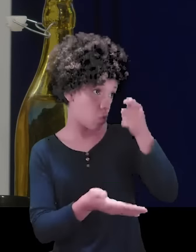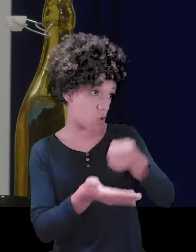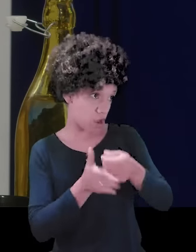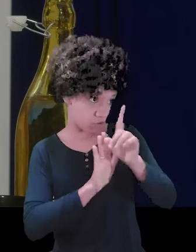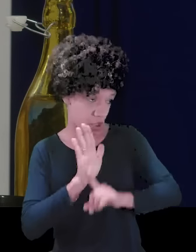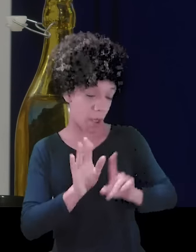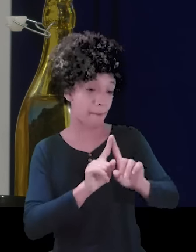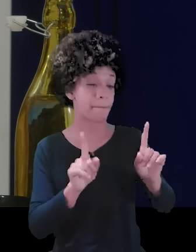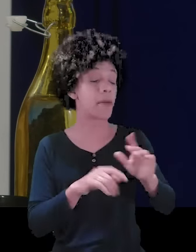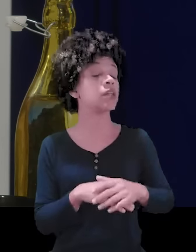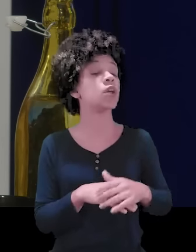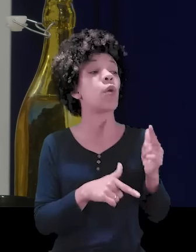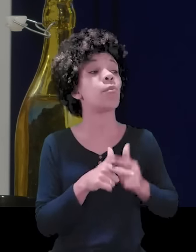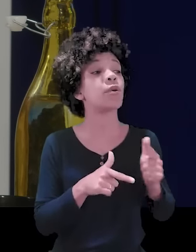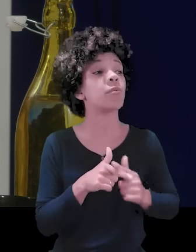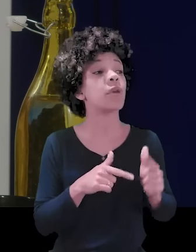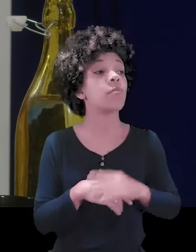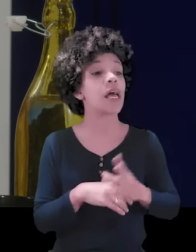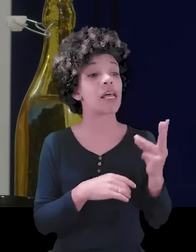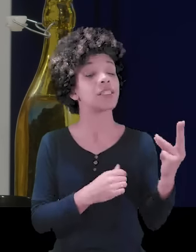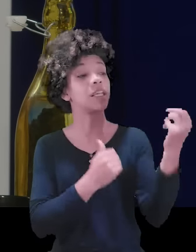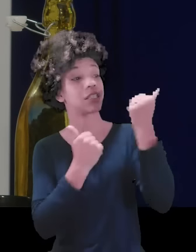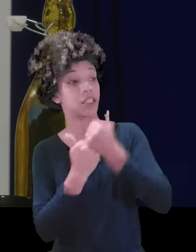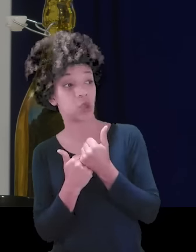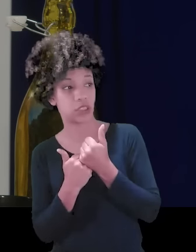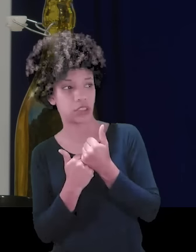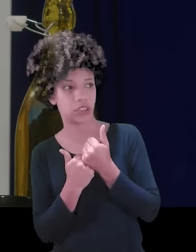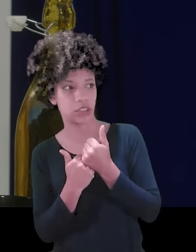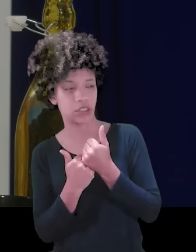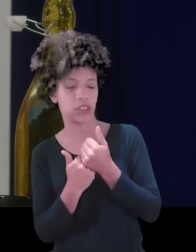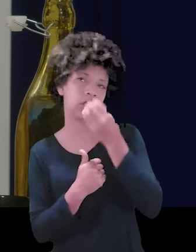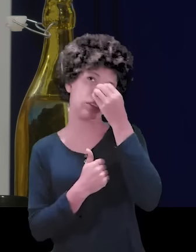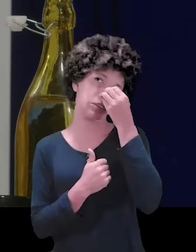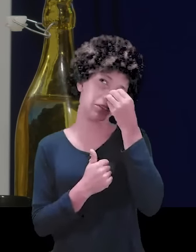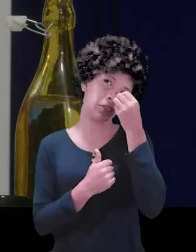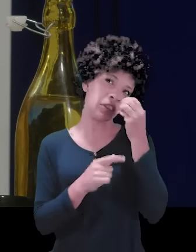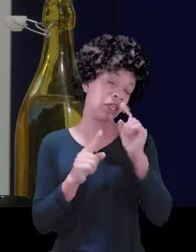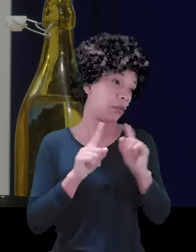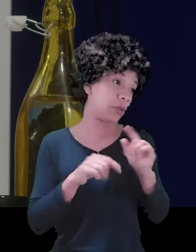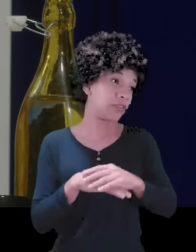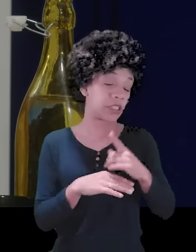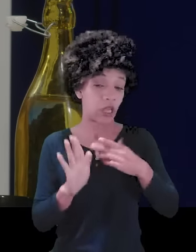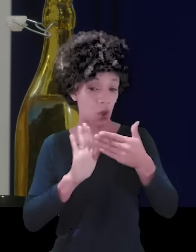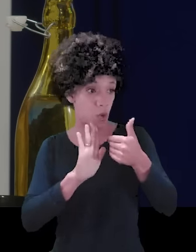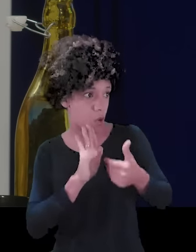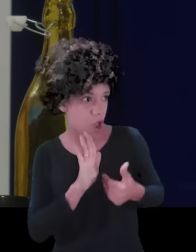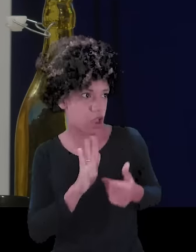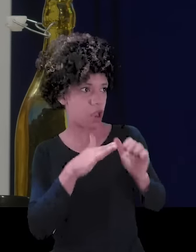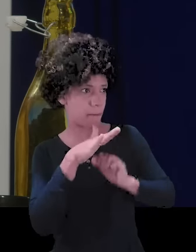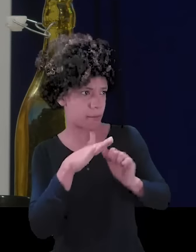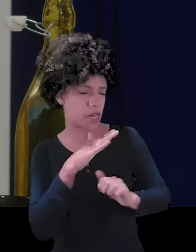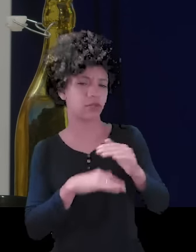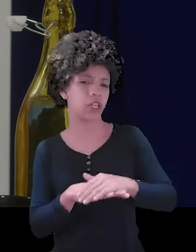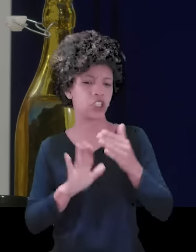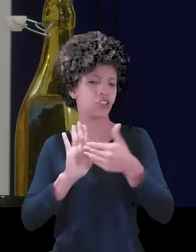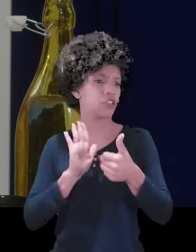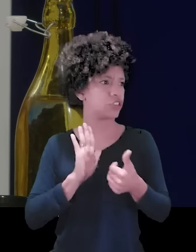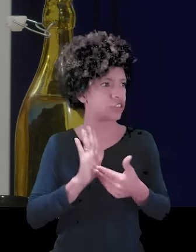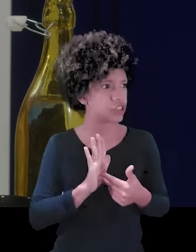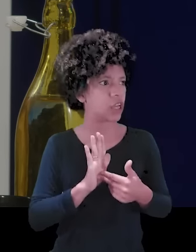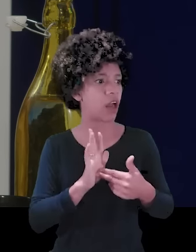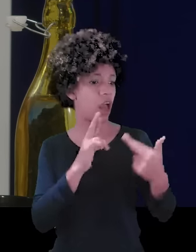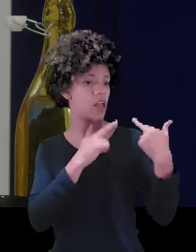E aí assim o problema são as terceirizações e daí você acaba tirando a empresa elas tira